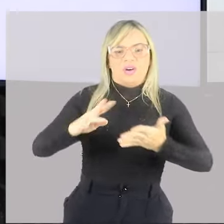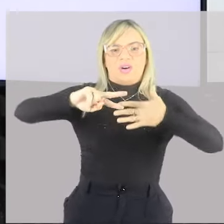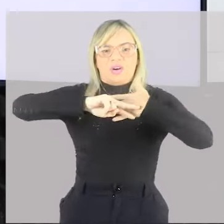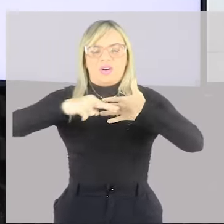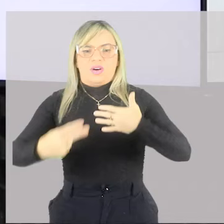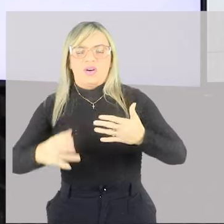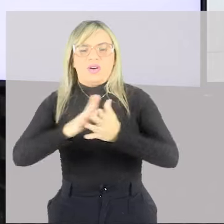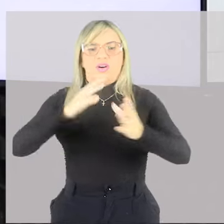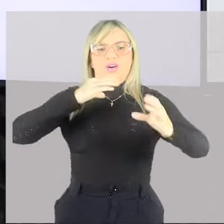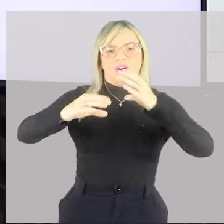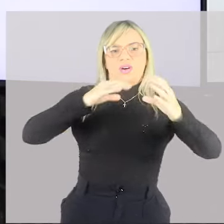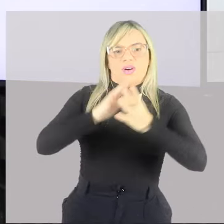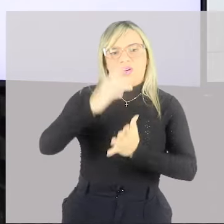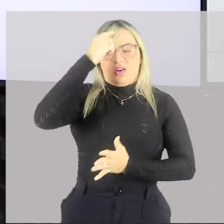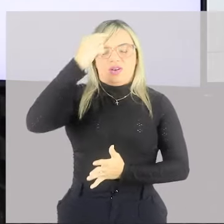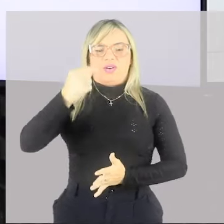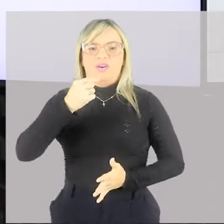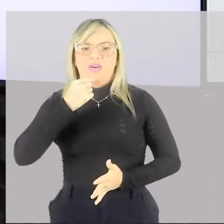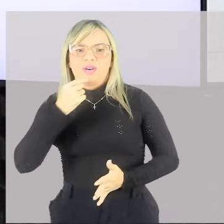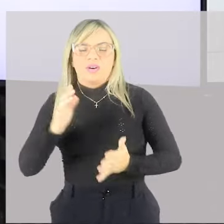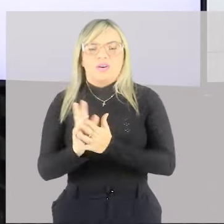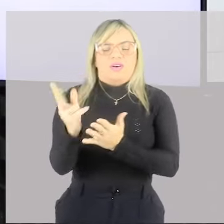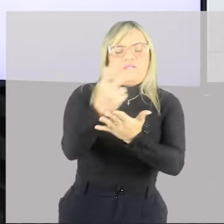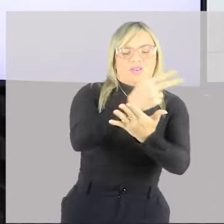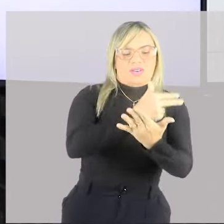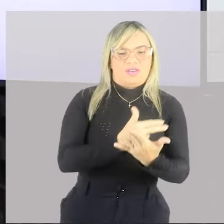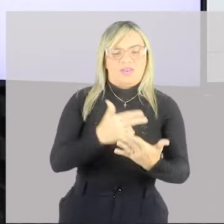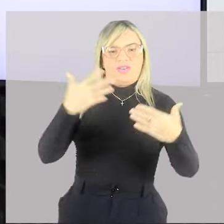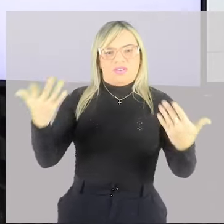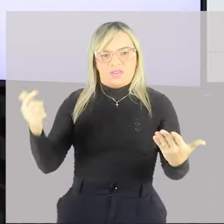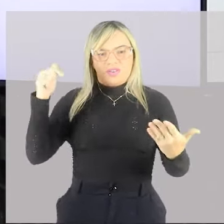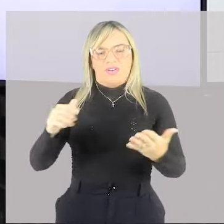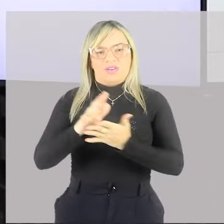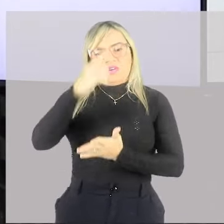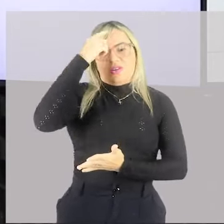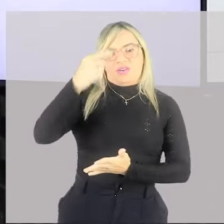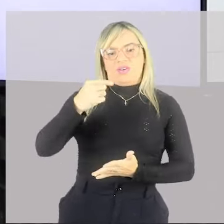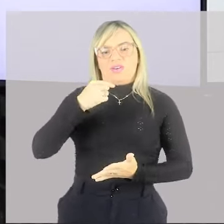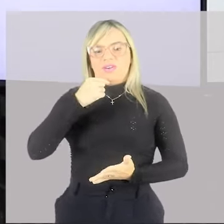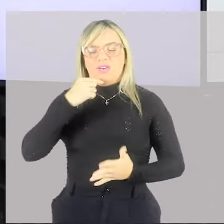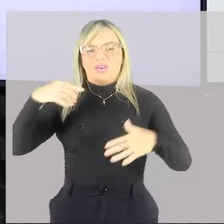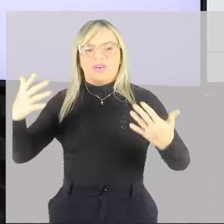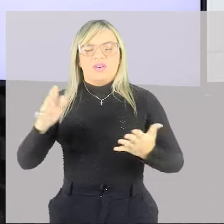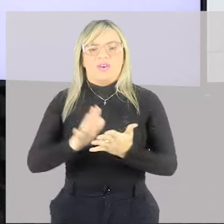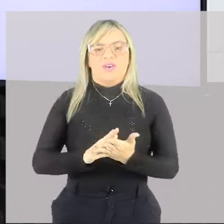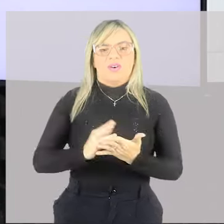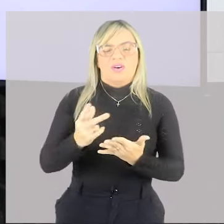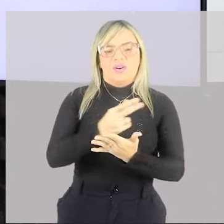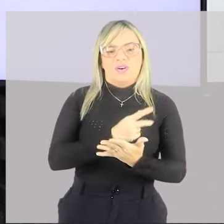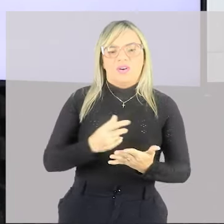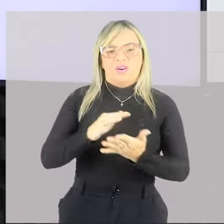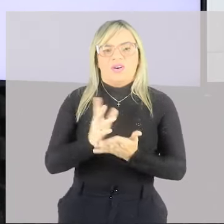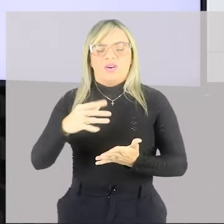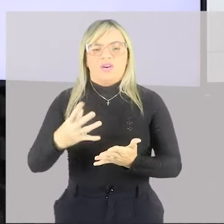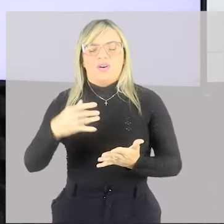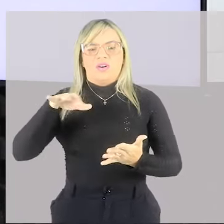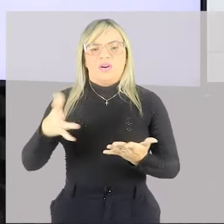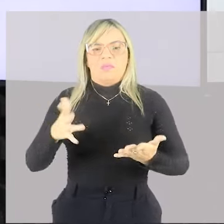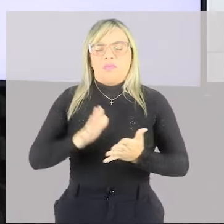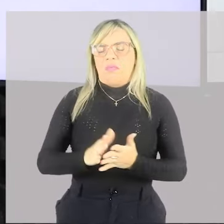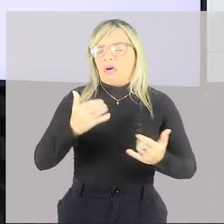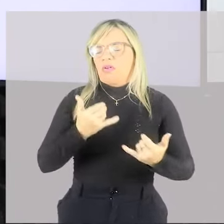comunicar por imagens por desenhos por figurinhas né Por emojis parece que você não tá se